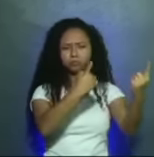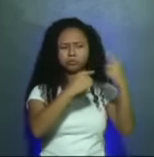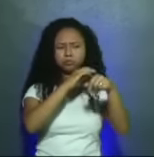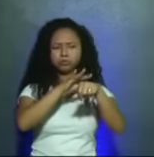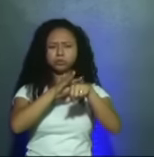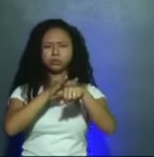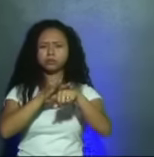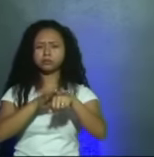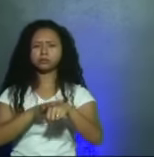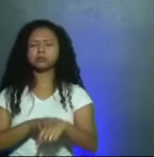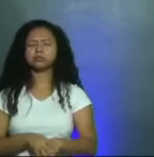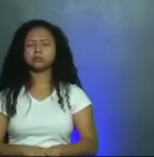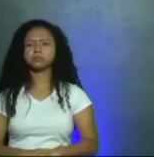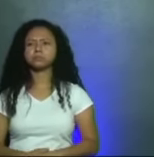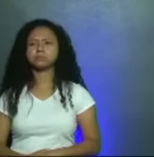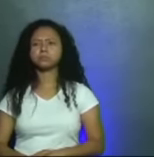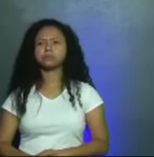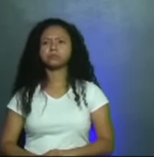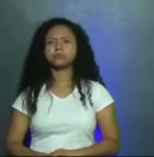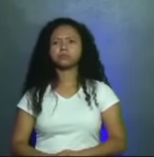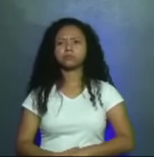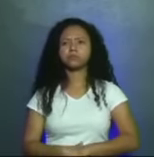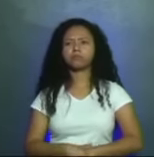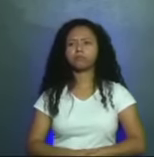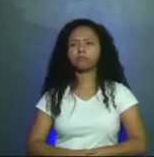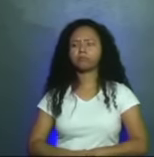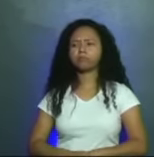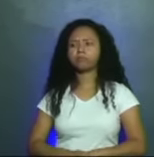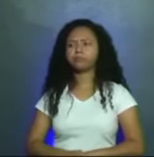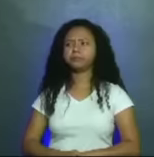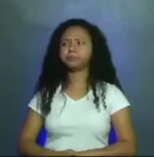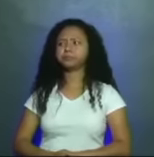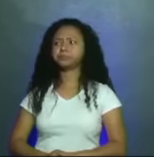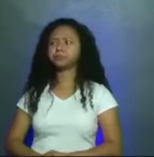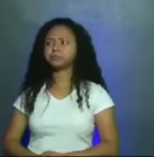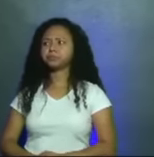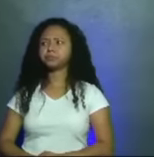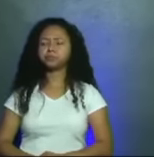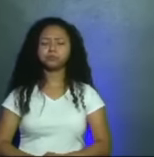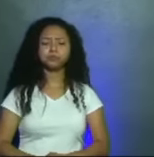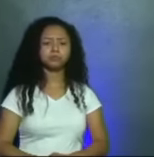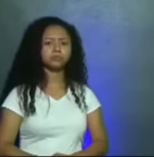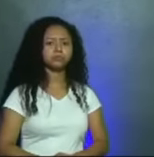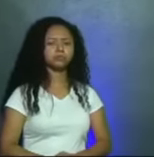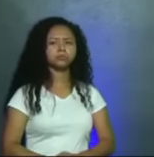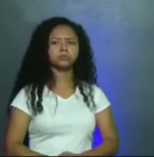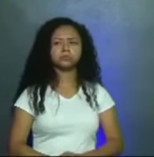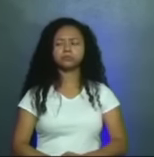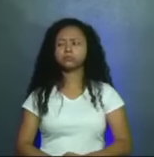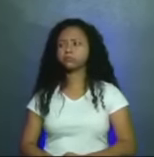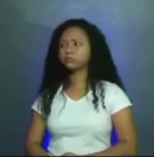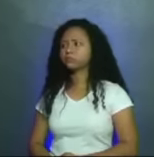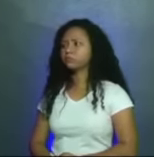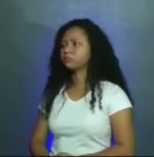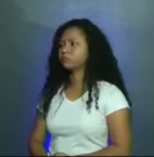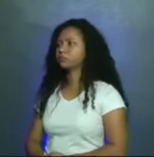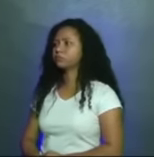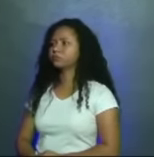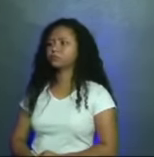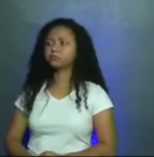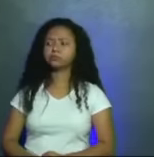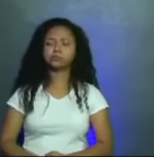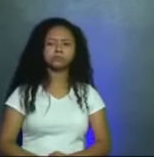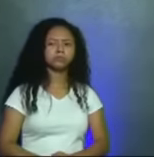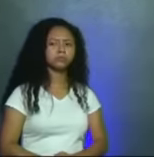Quero aproveitar também, enquanto continuamos aqui orando pelos enfermos, eu sinto também que